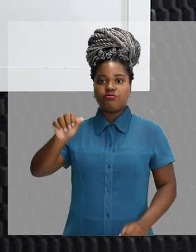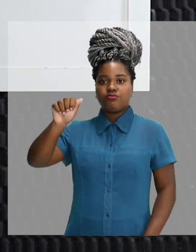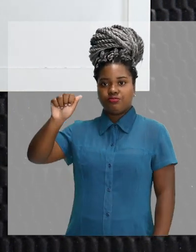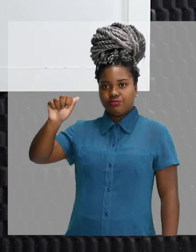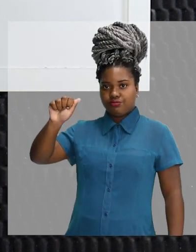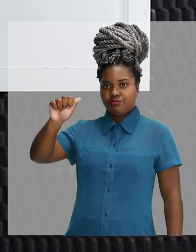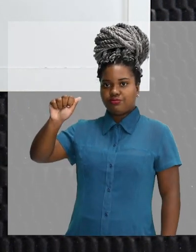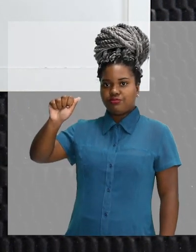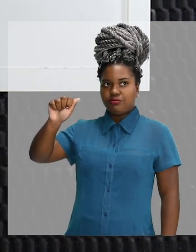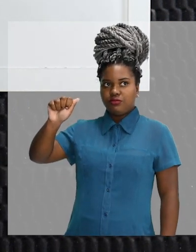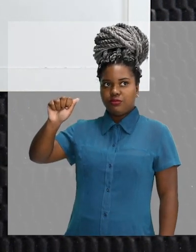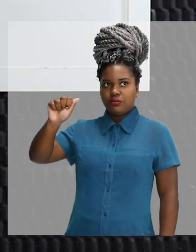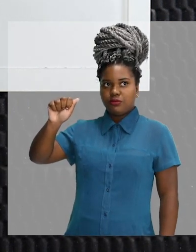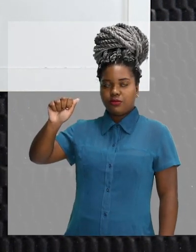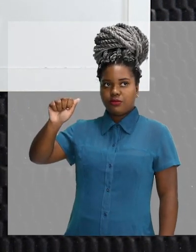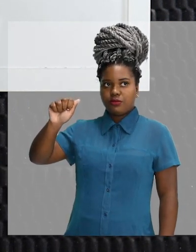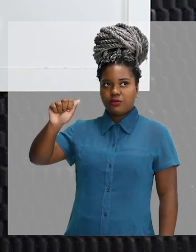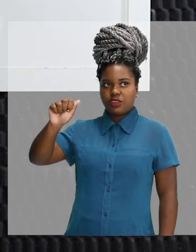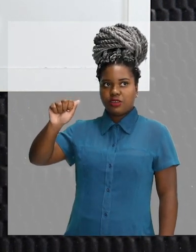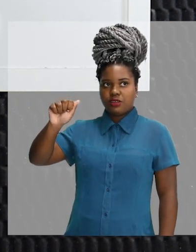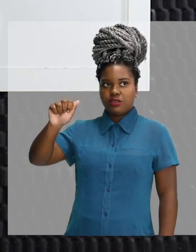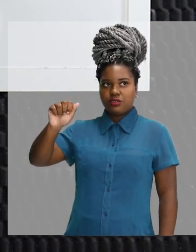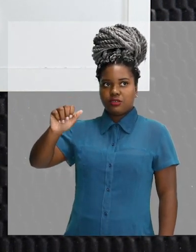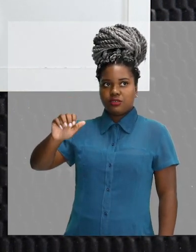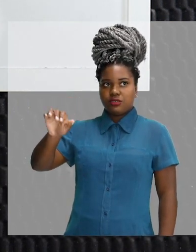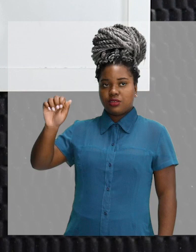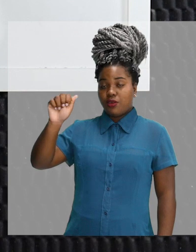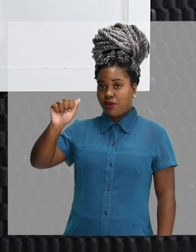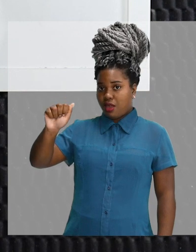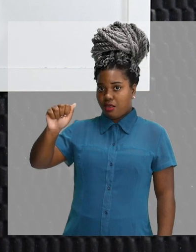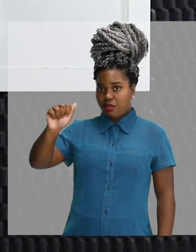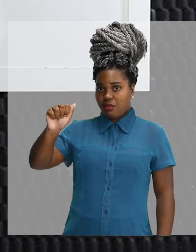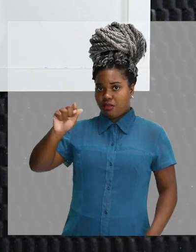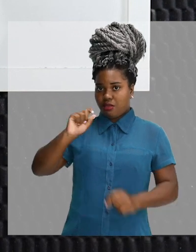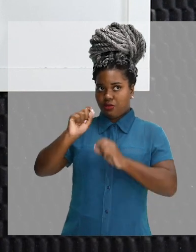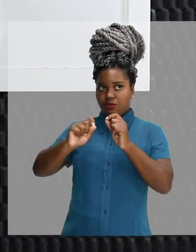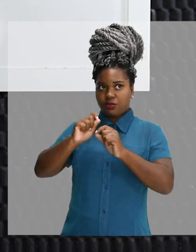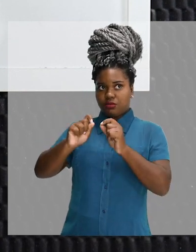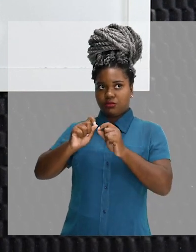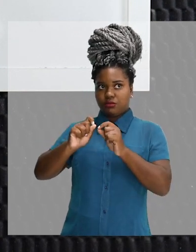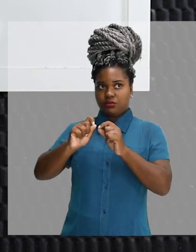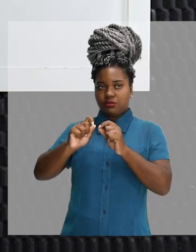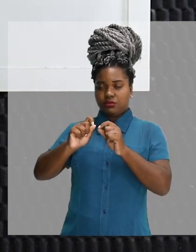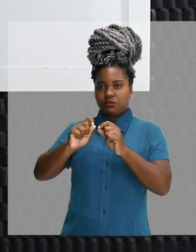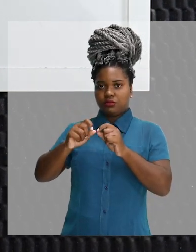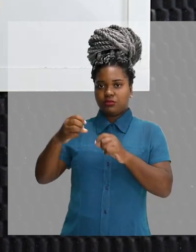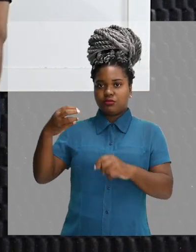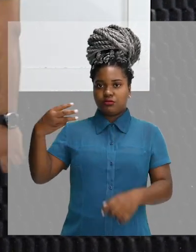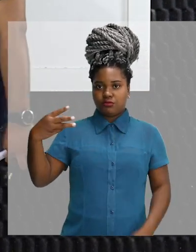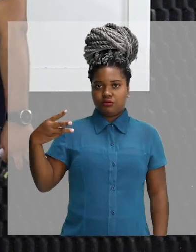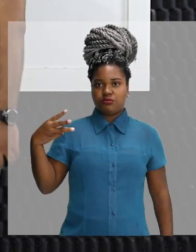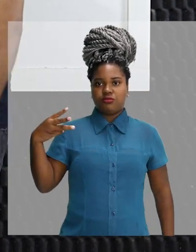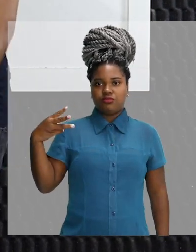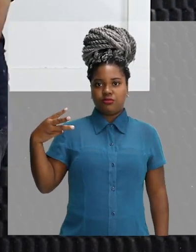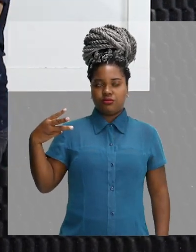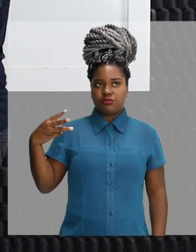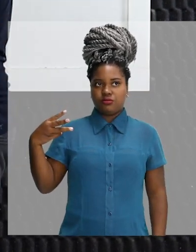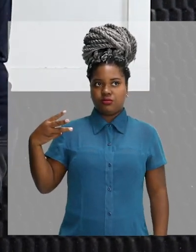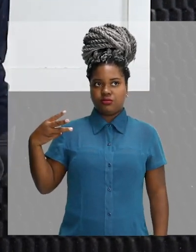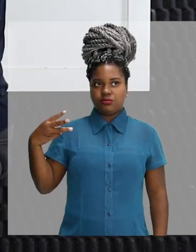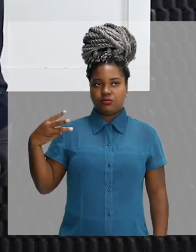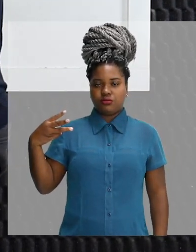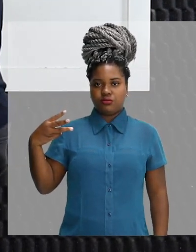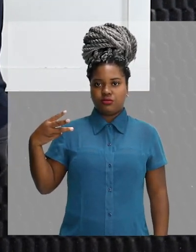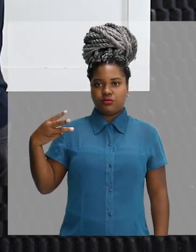certo? Então a metade da aceleração é igual a 3. Então